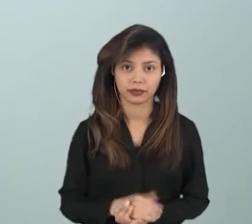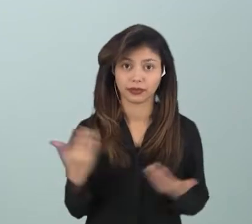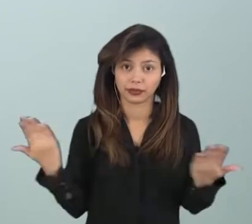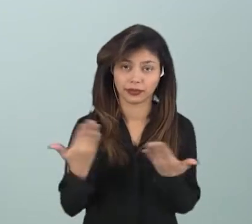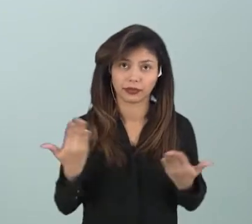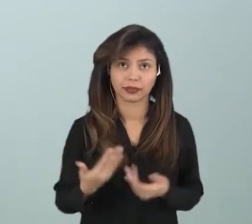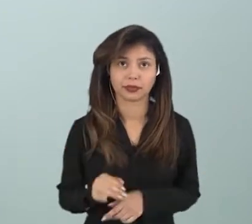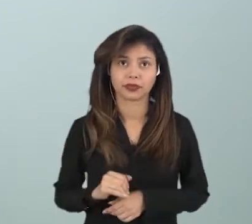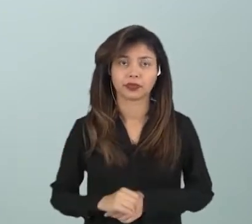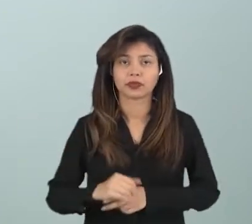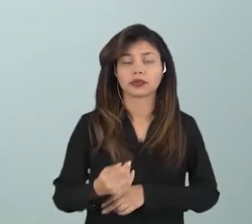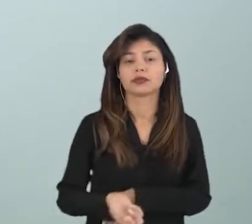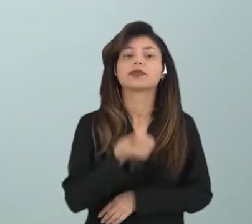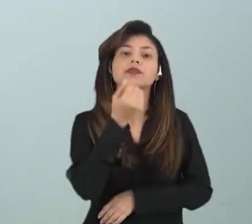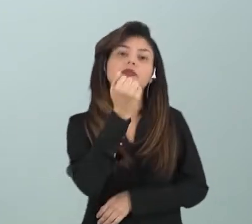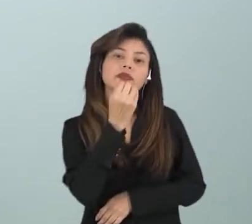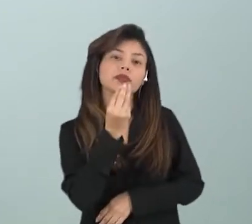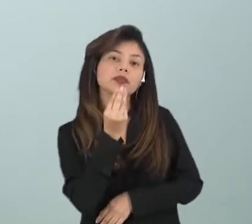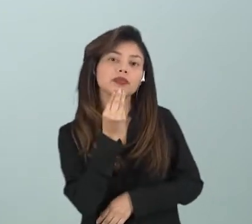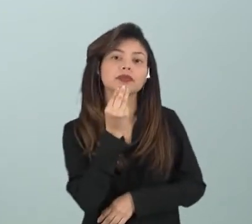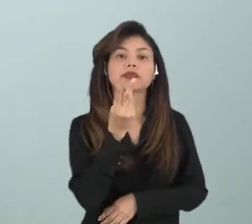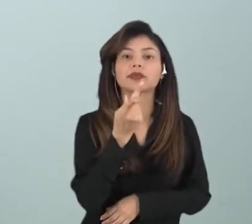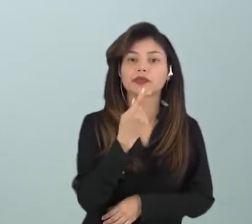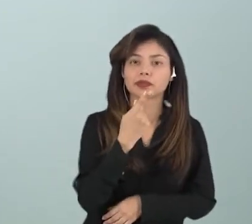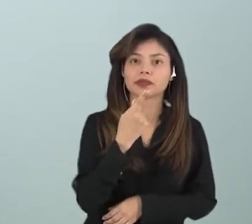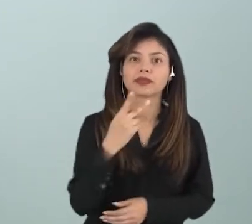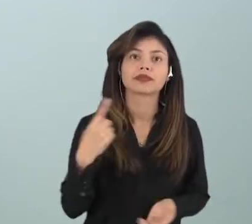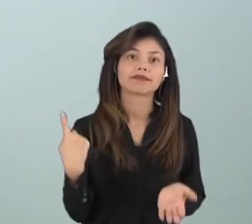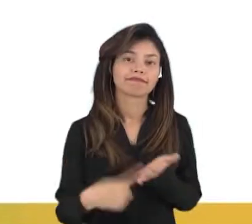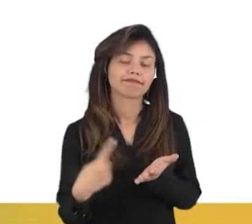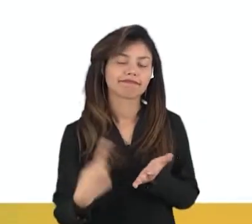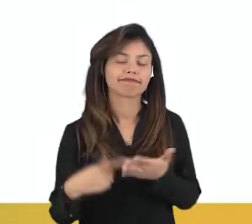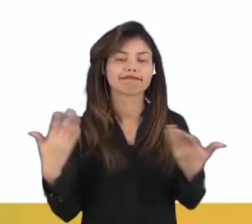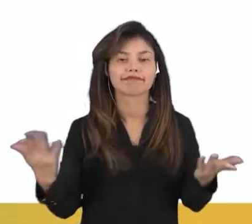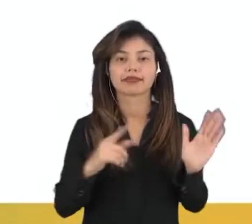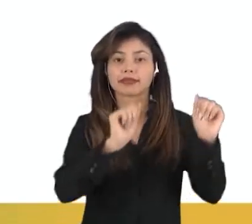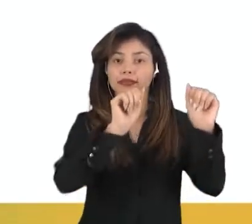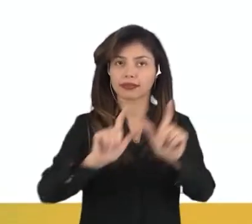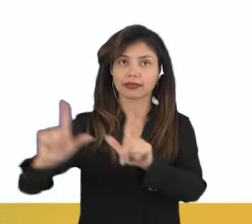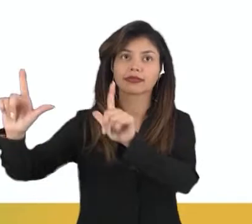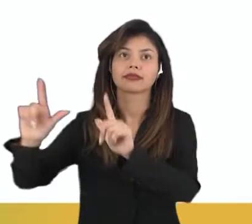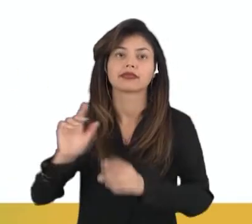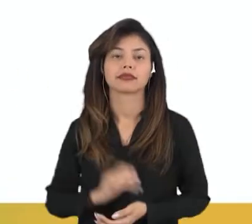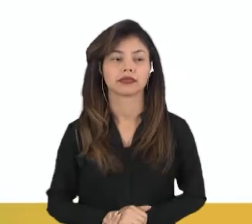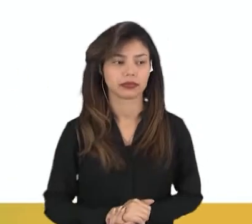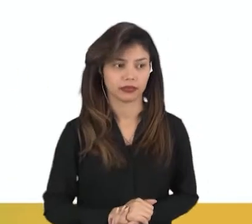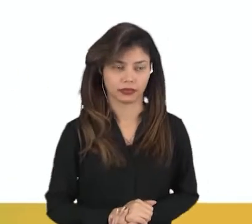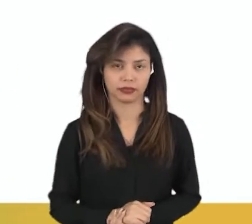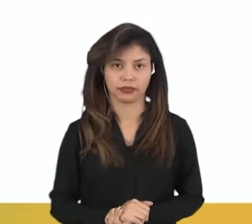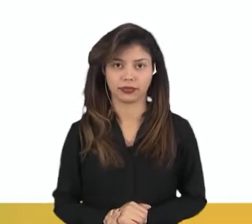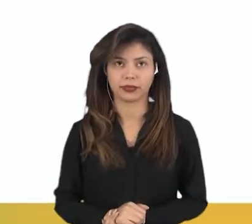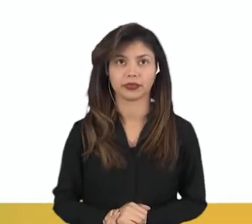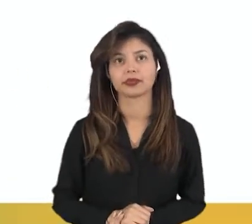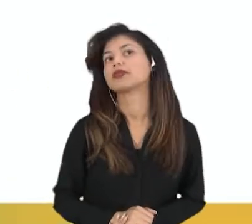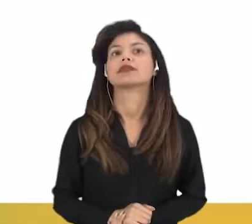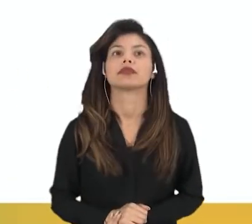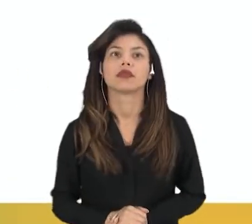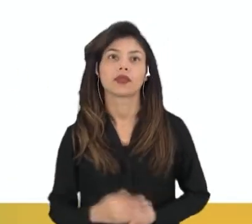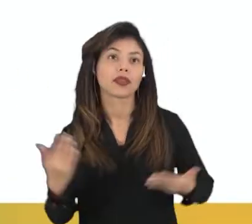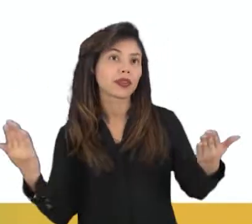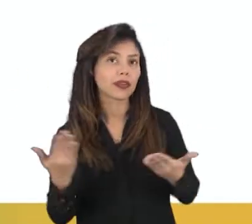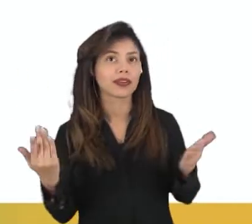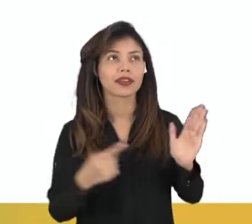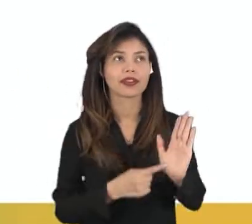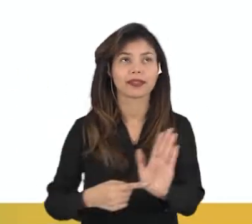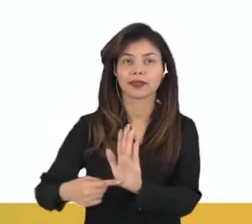sobre probabilidade e análise combinatória. Então acompanha comigo no slide. Vamos retomar um pouquinho.